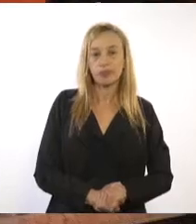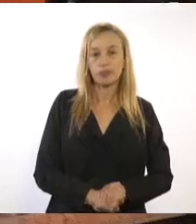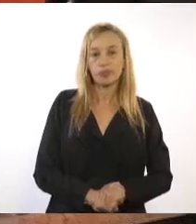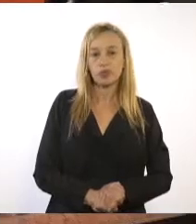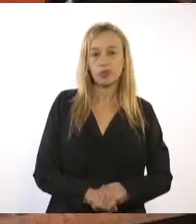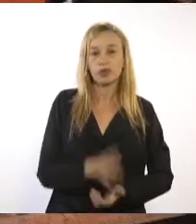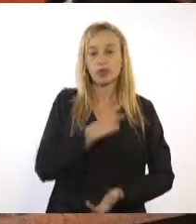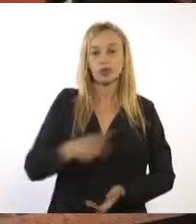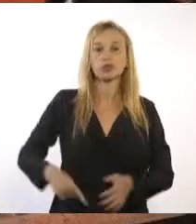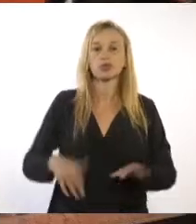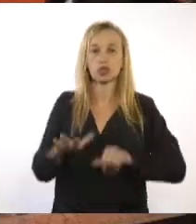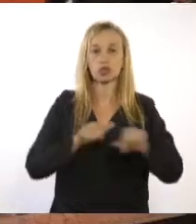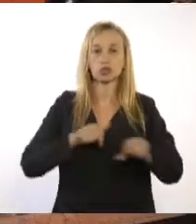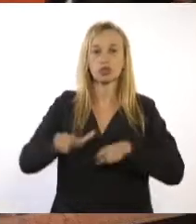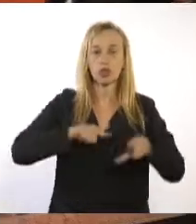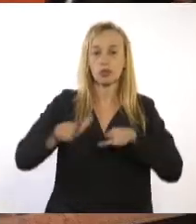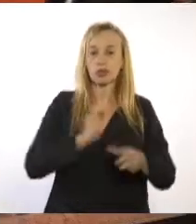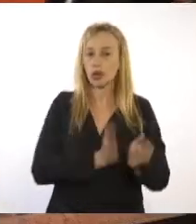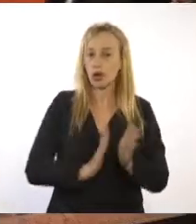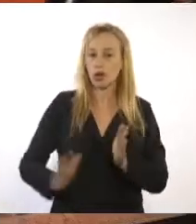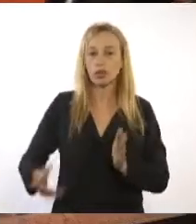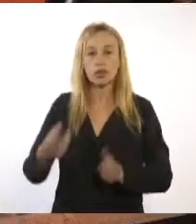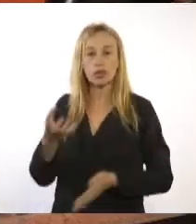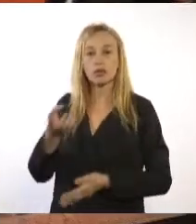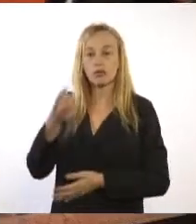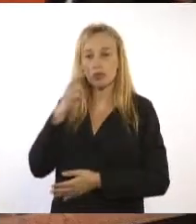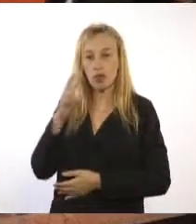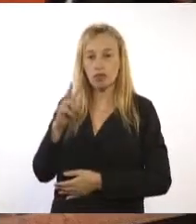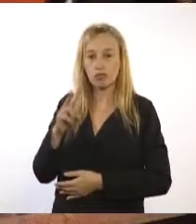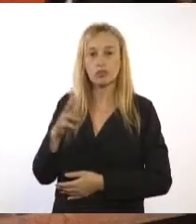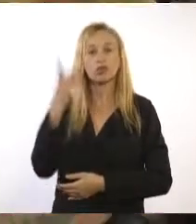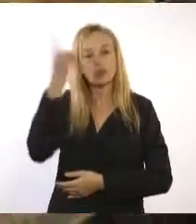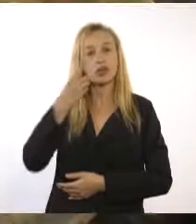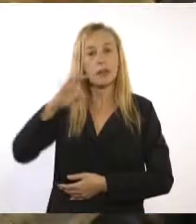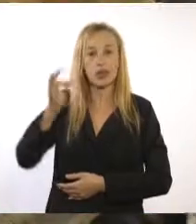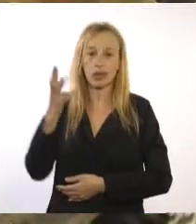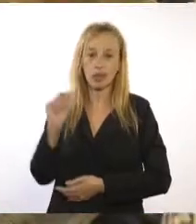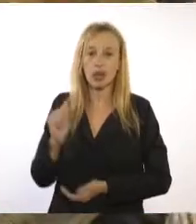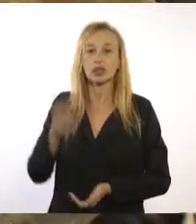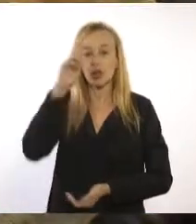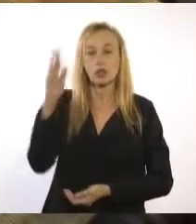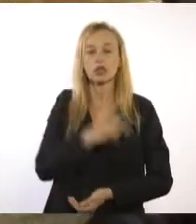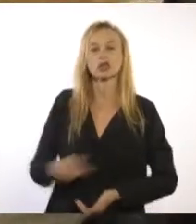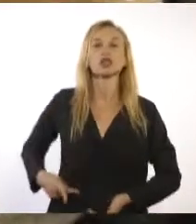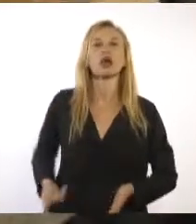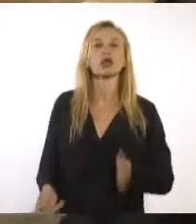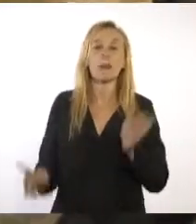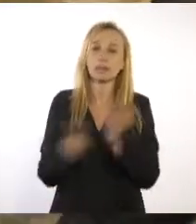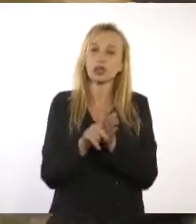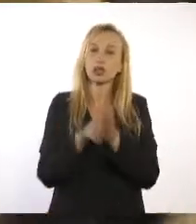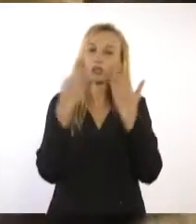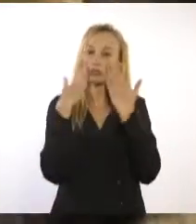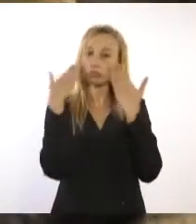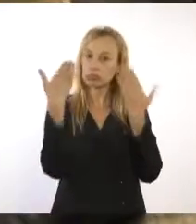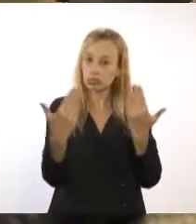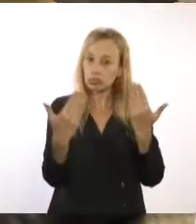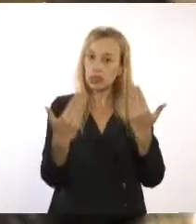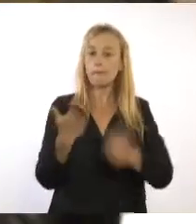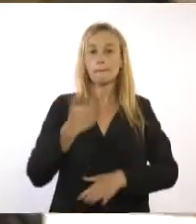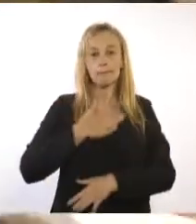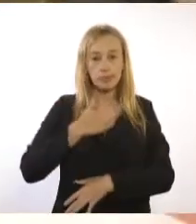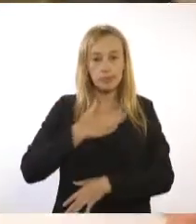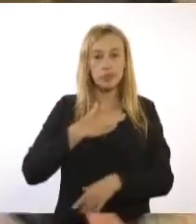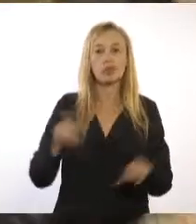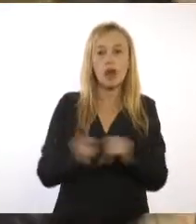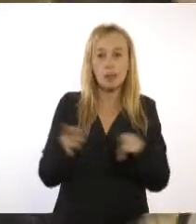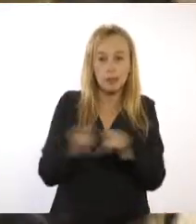Presidência, chamo os trabalhos à ordem e quero ouvir a deputada Marta Rocha. Presidente, esse projeto foi apresentado por mim e pela